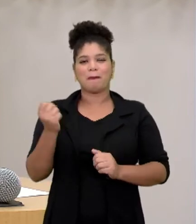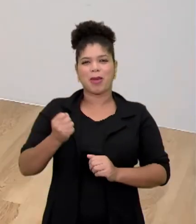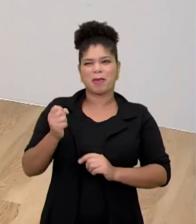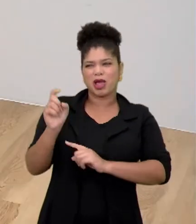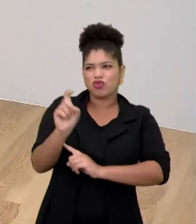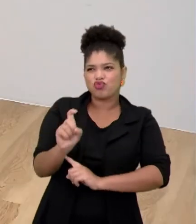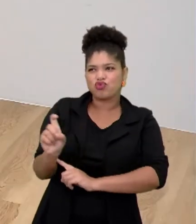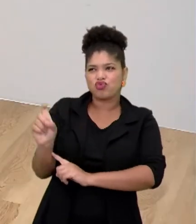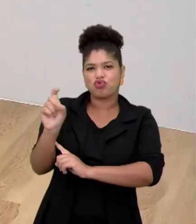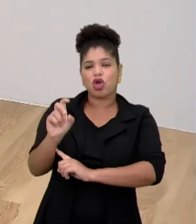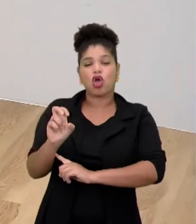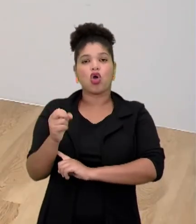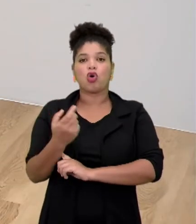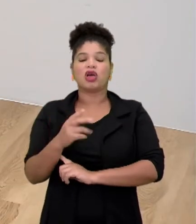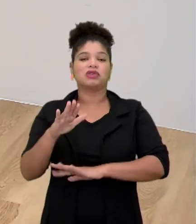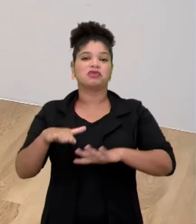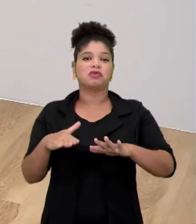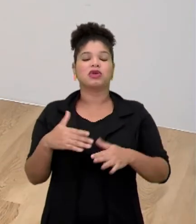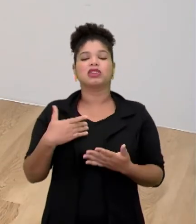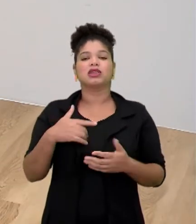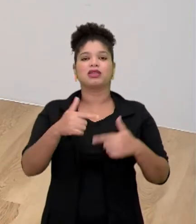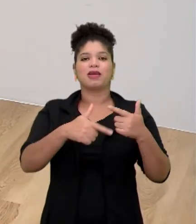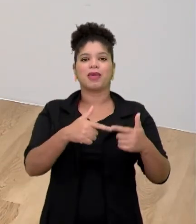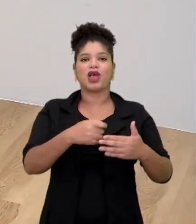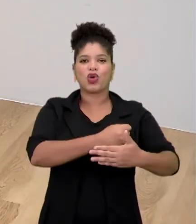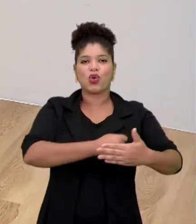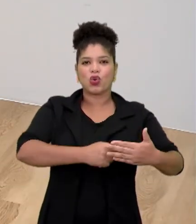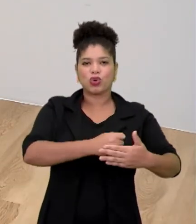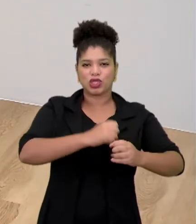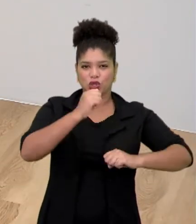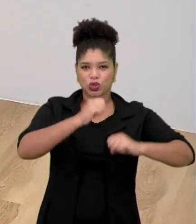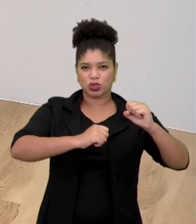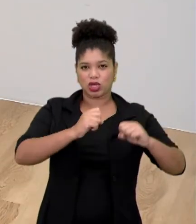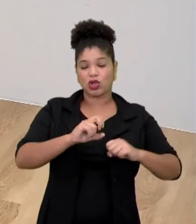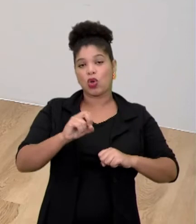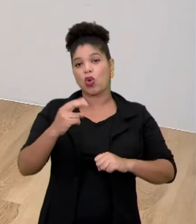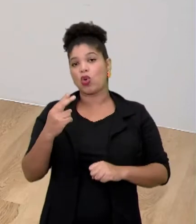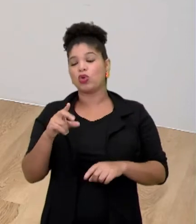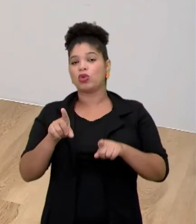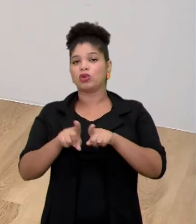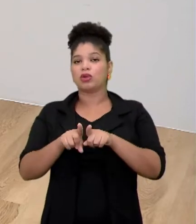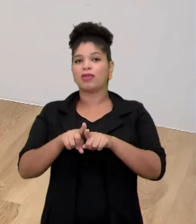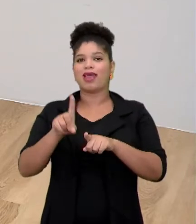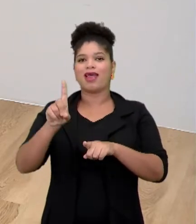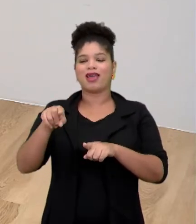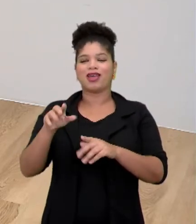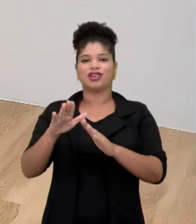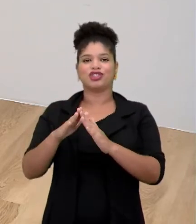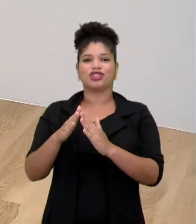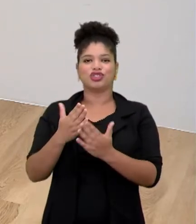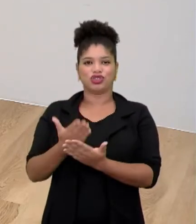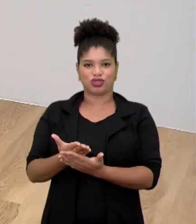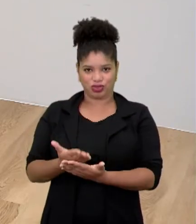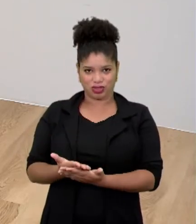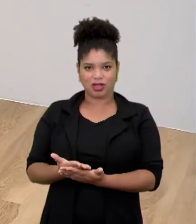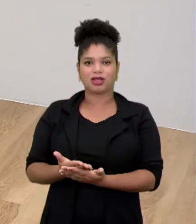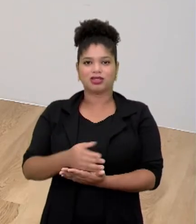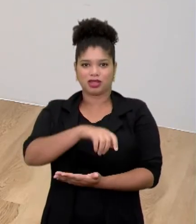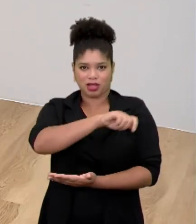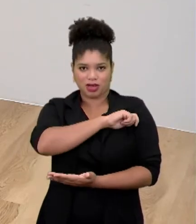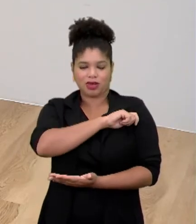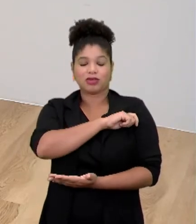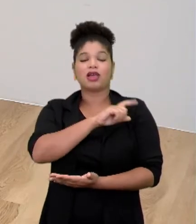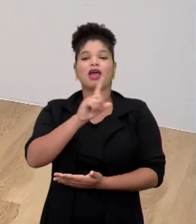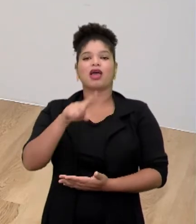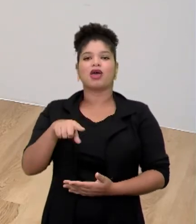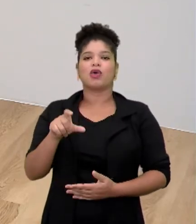cozinha industrial, se você é estudante, mas em outro período você faz outra coisa. Então você olhando a propagandas, qual que é